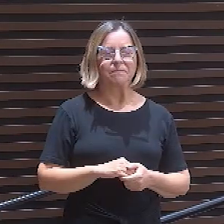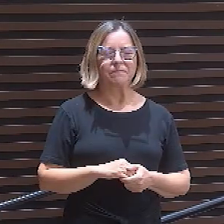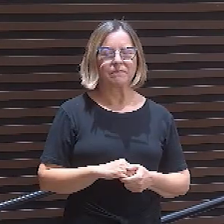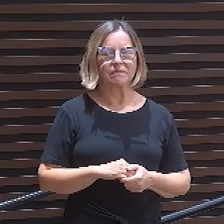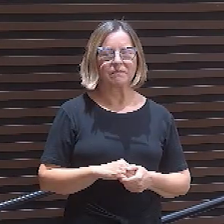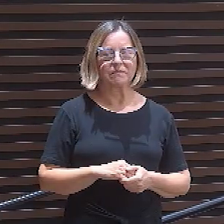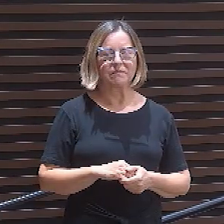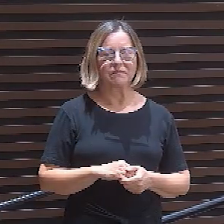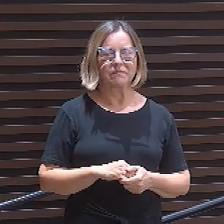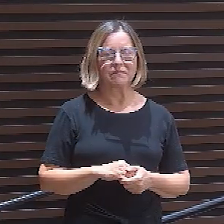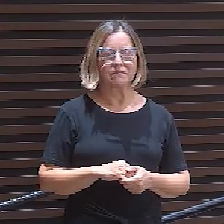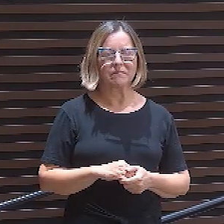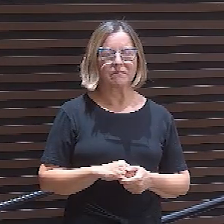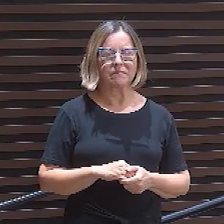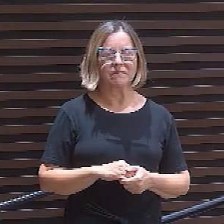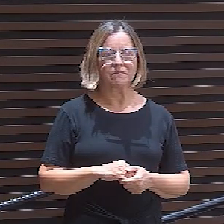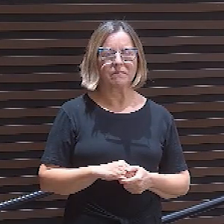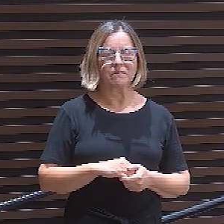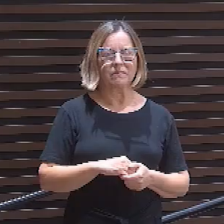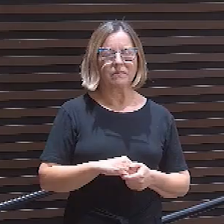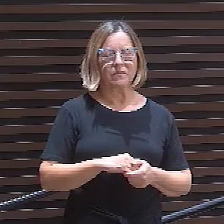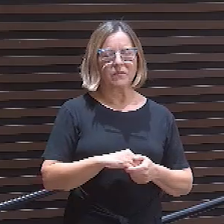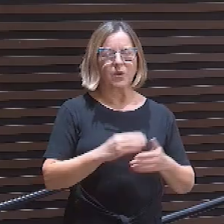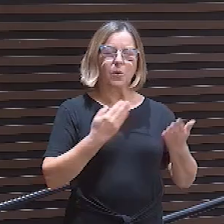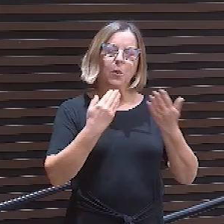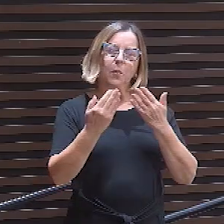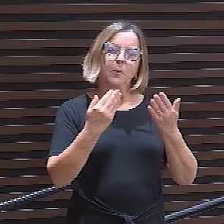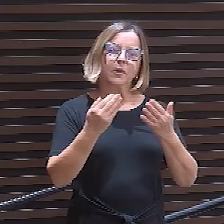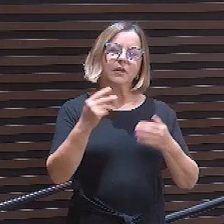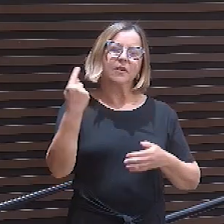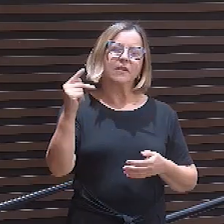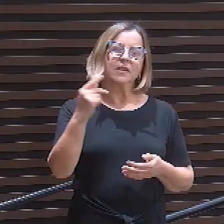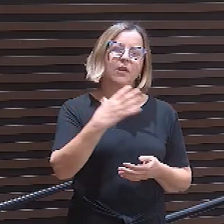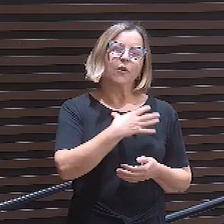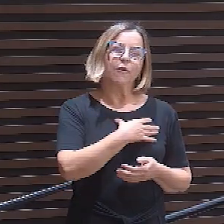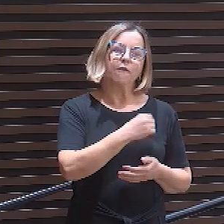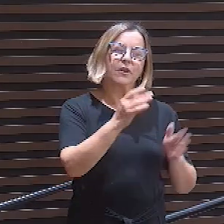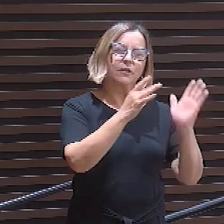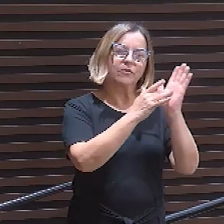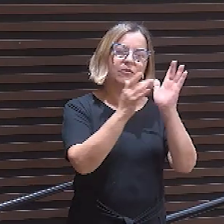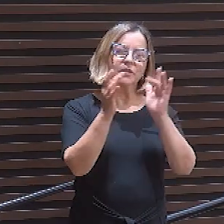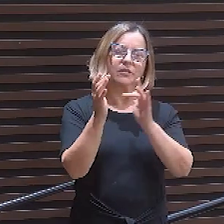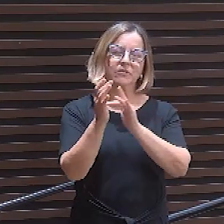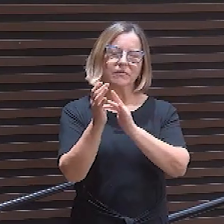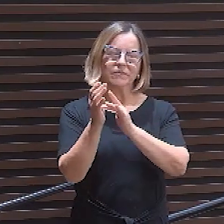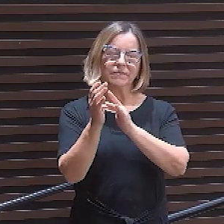em conformidade com o teu filho, com a revelação do teu filho.